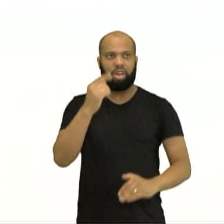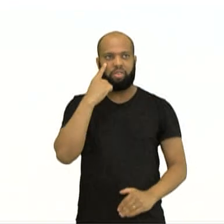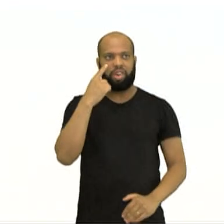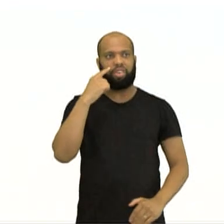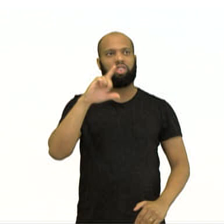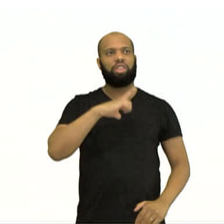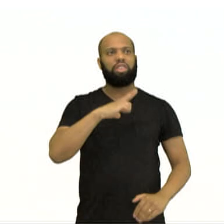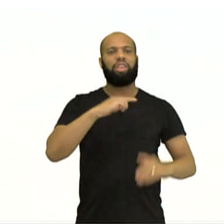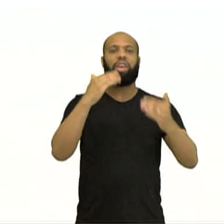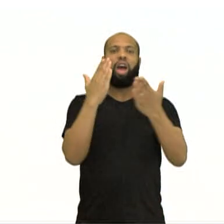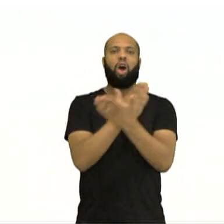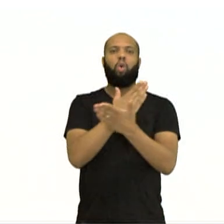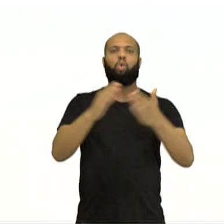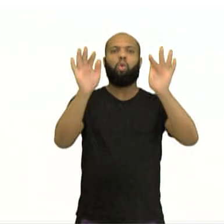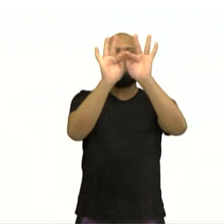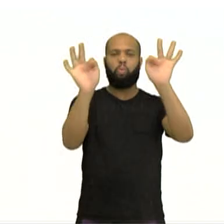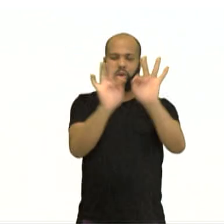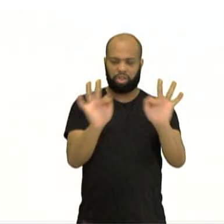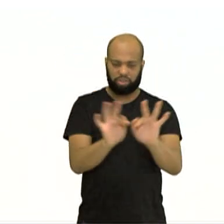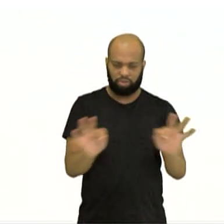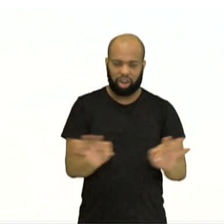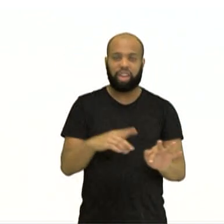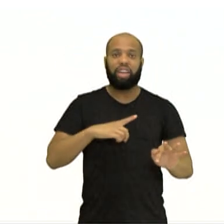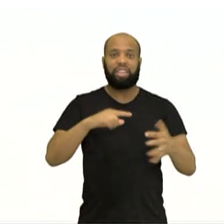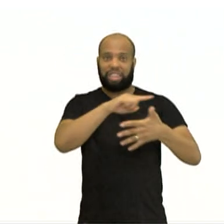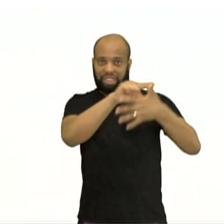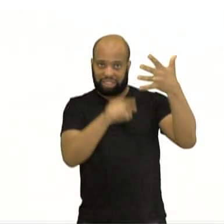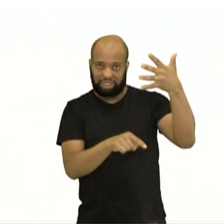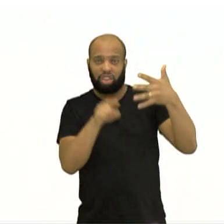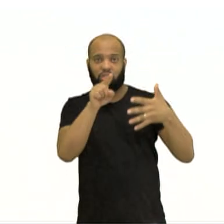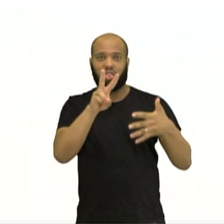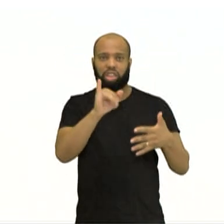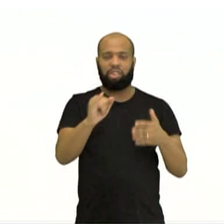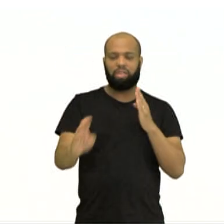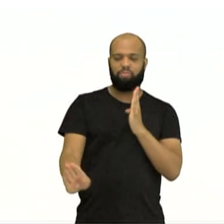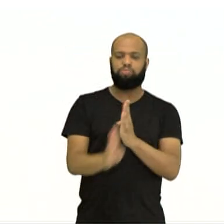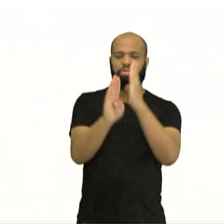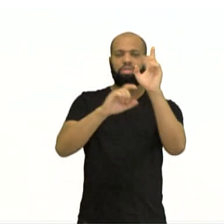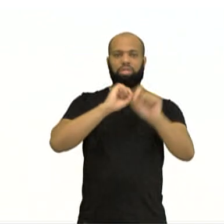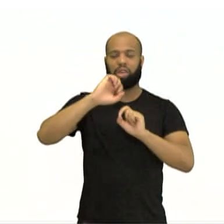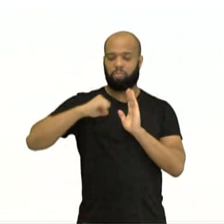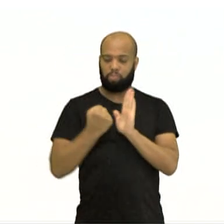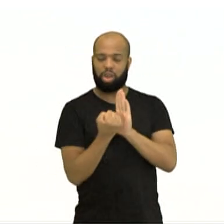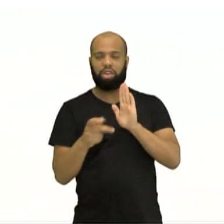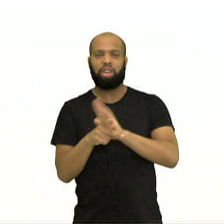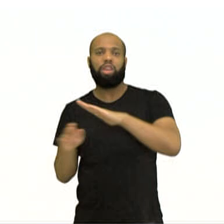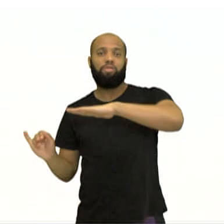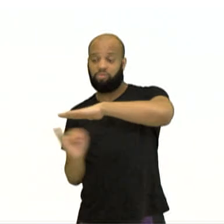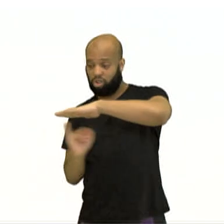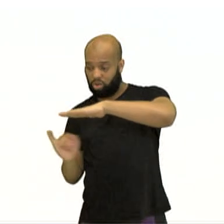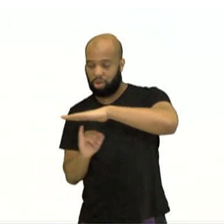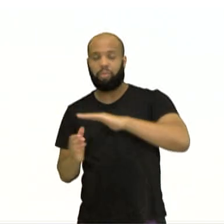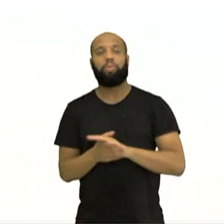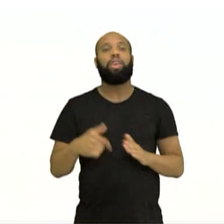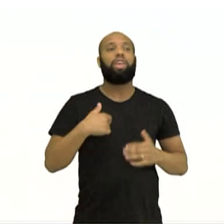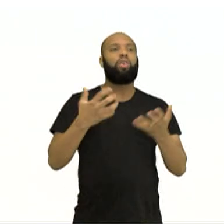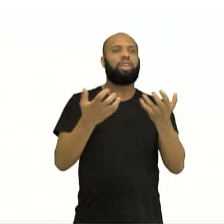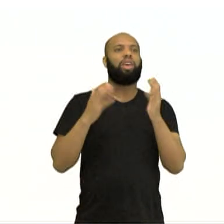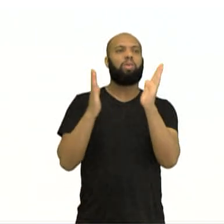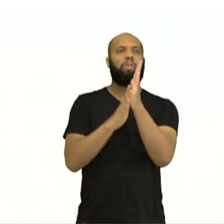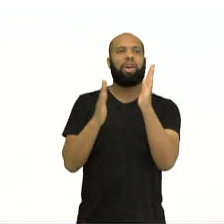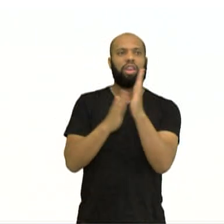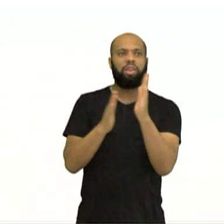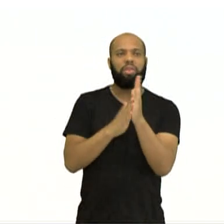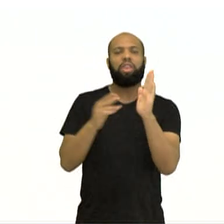nós temos essas passagens, as 5 passagens, vamos buscar as marcas da informalidade. Eu queria dar parabéns